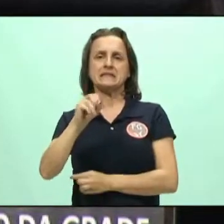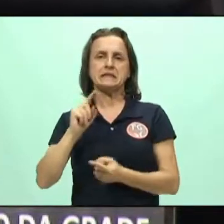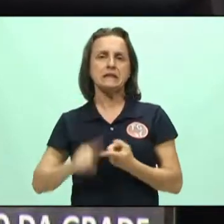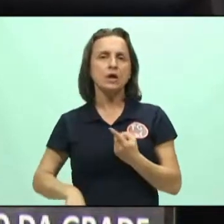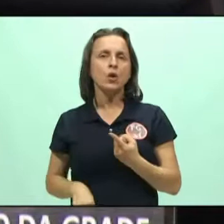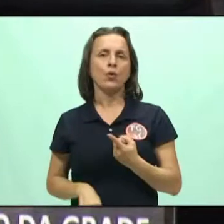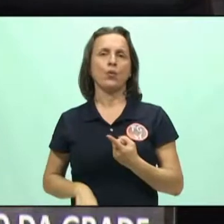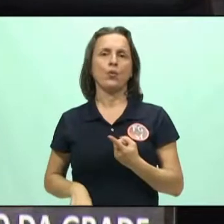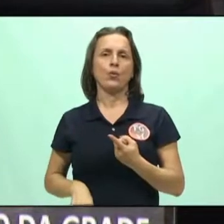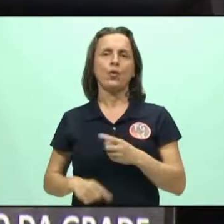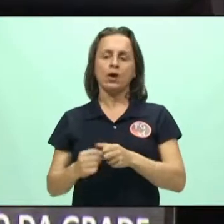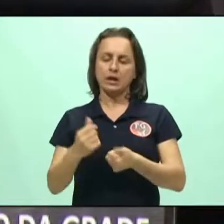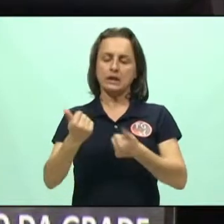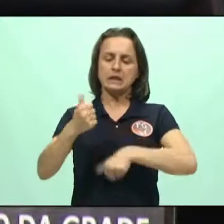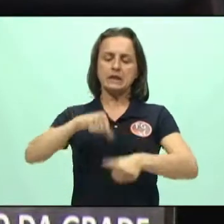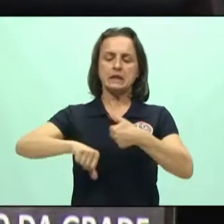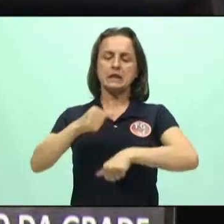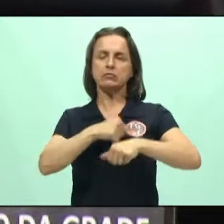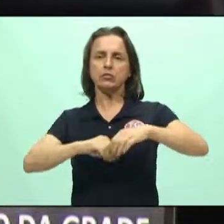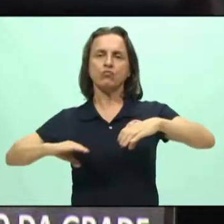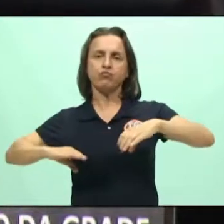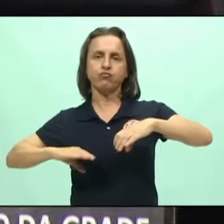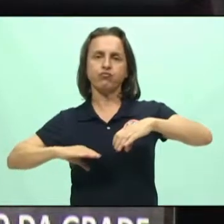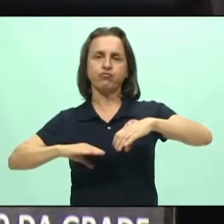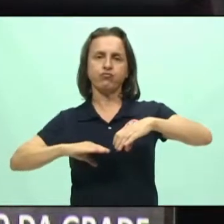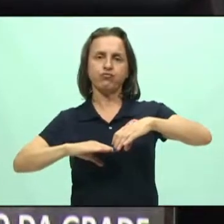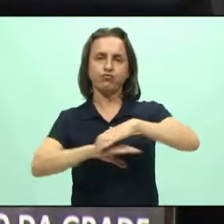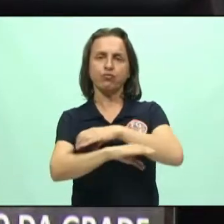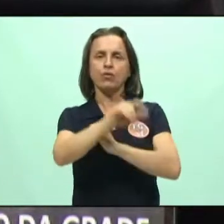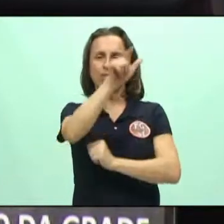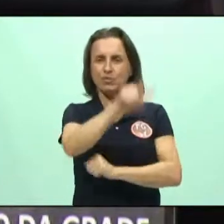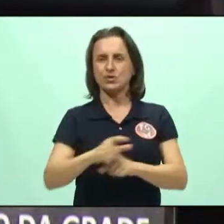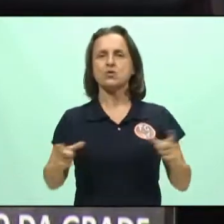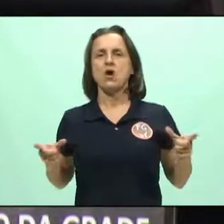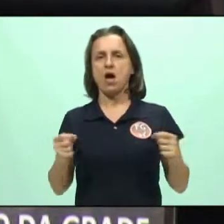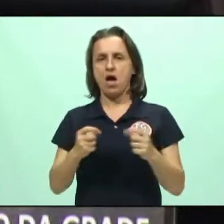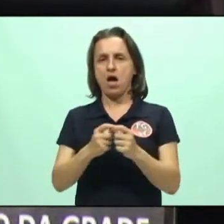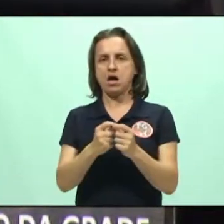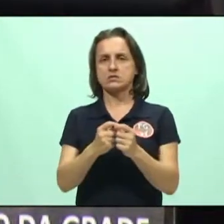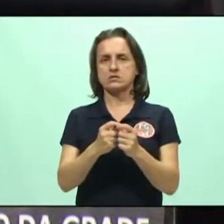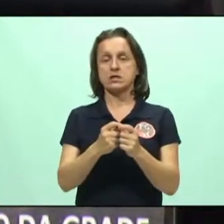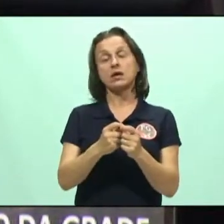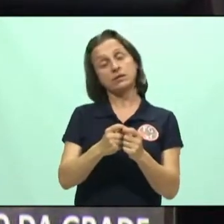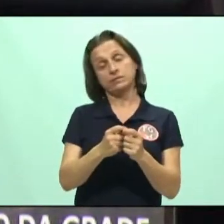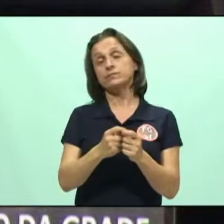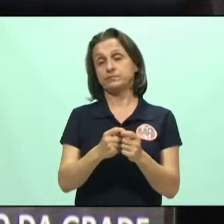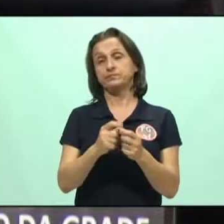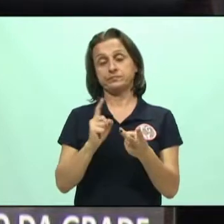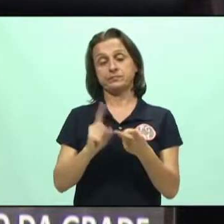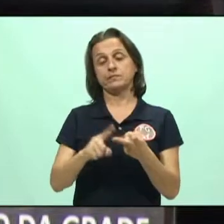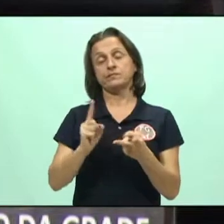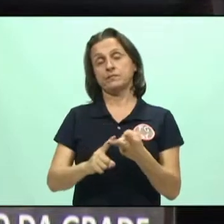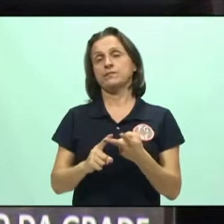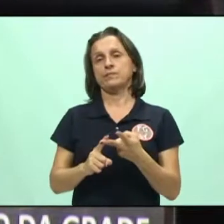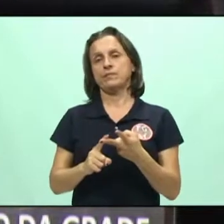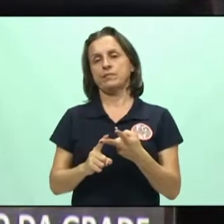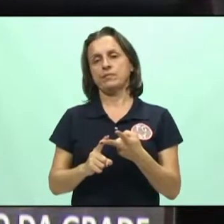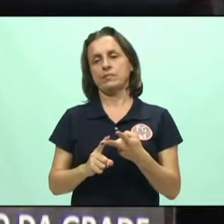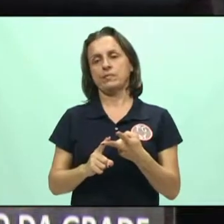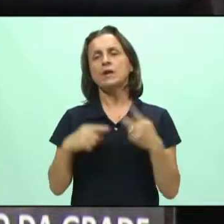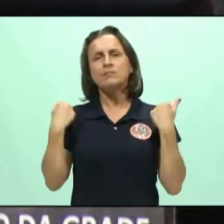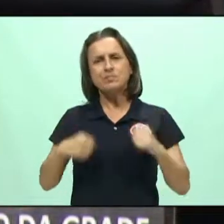as quimioterapia de todos os setores nós temos a o Hospital do Câncer a rede feminina combate ao câncer